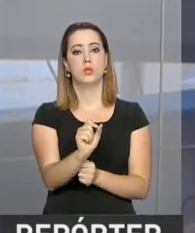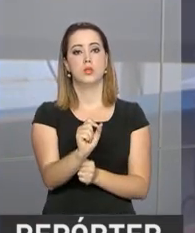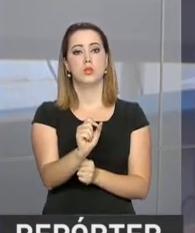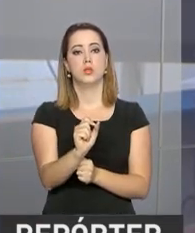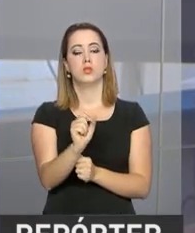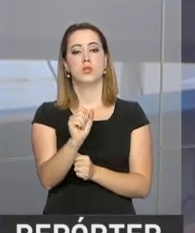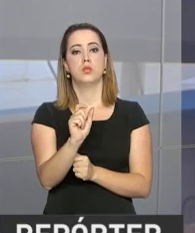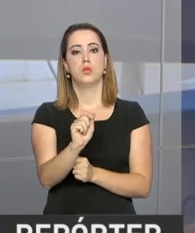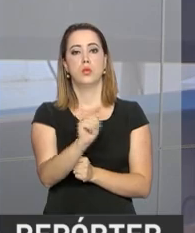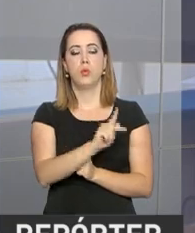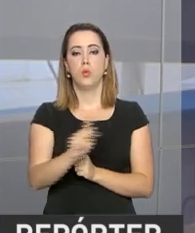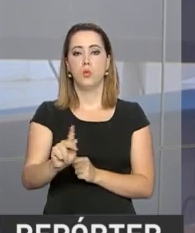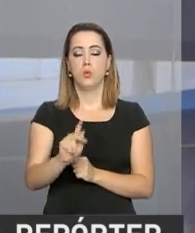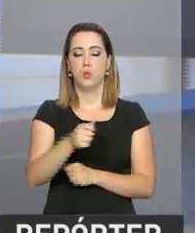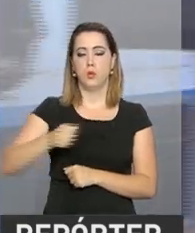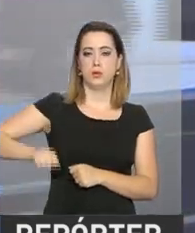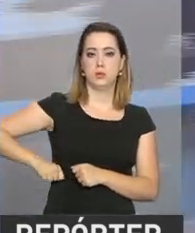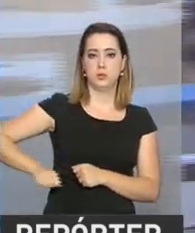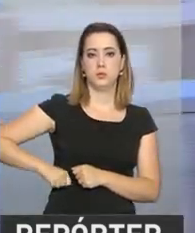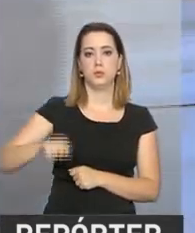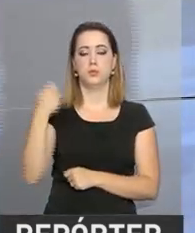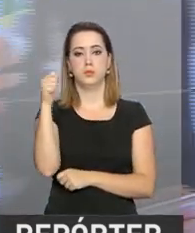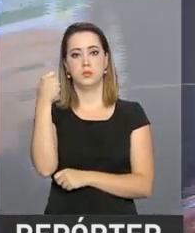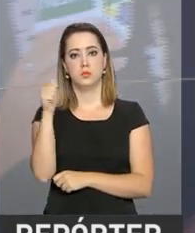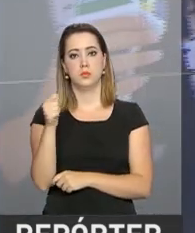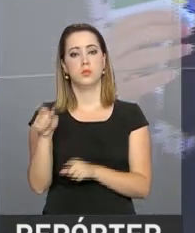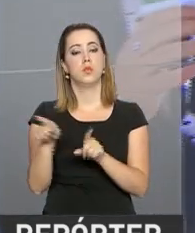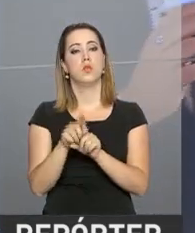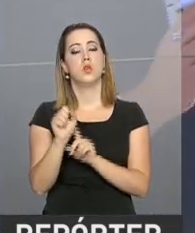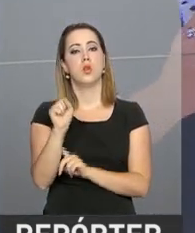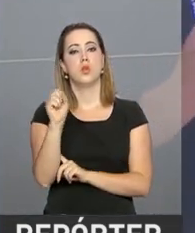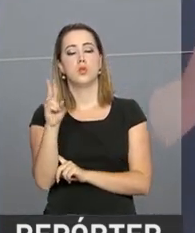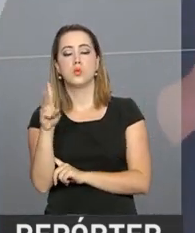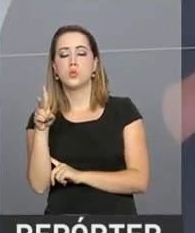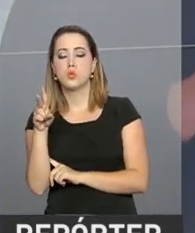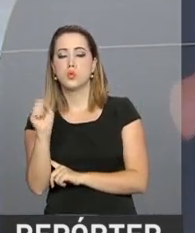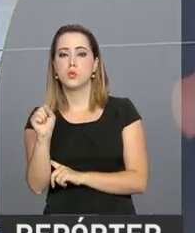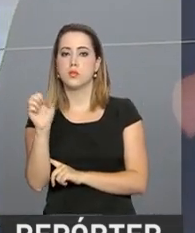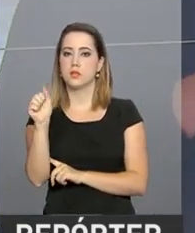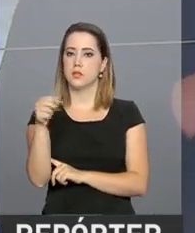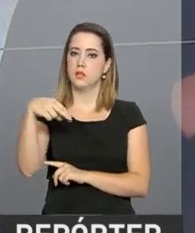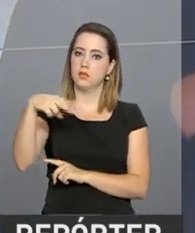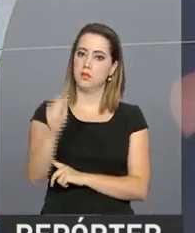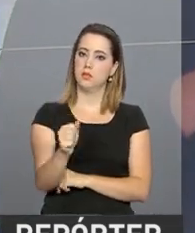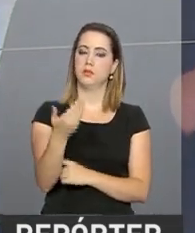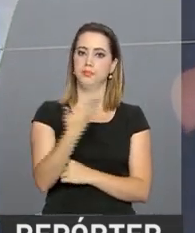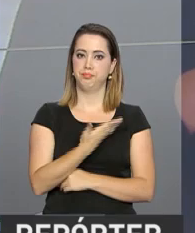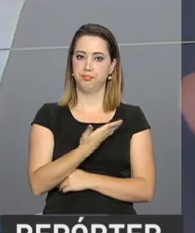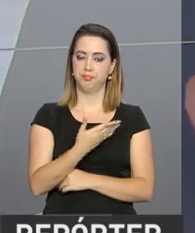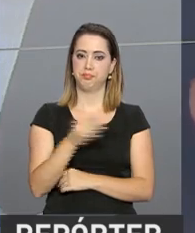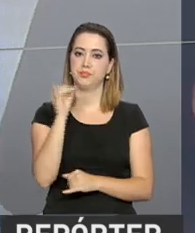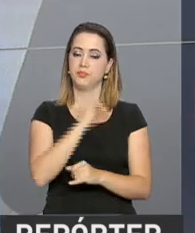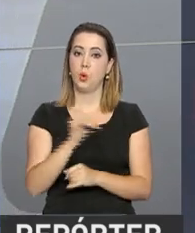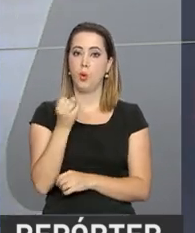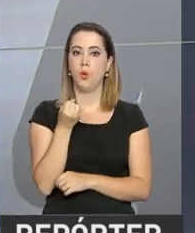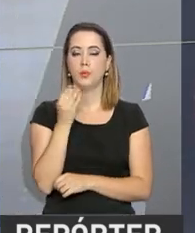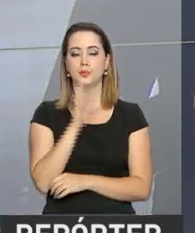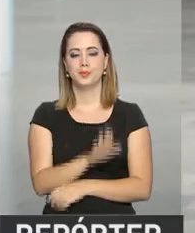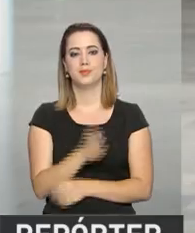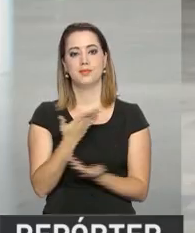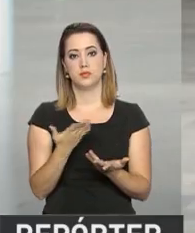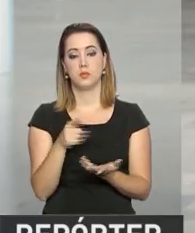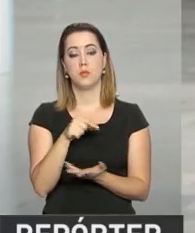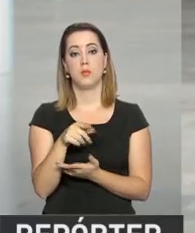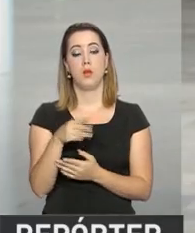Argentina Suzana malcorra e a repórter Luana Caren tem as informações sobre esse encontro pra gente Olá Luana Olá José Lu